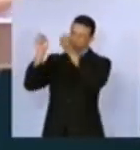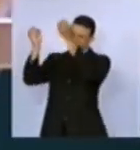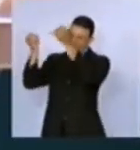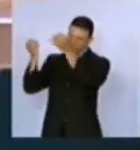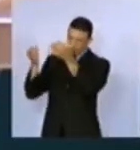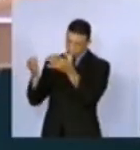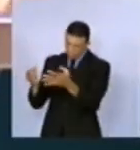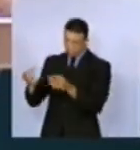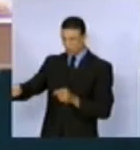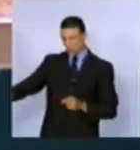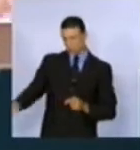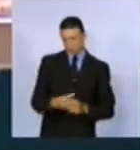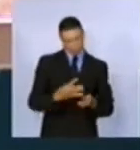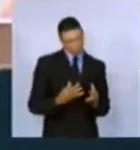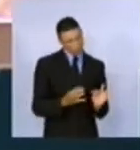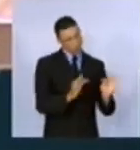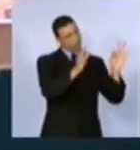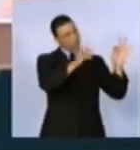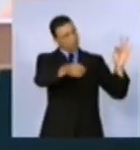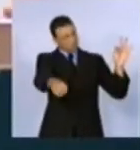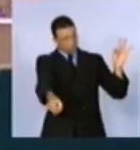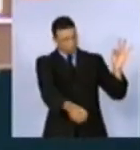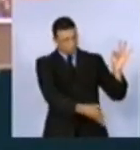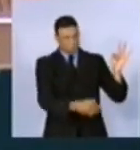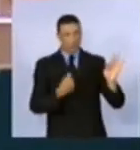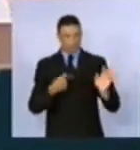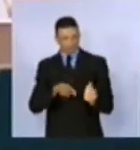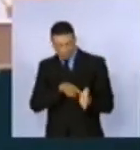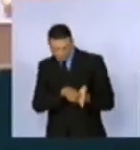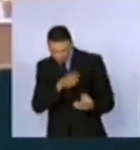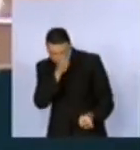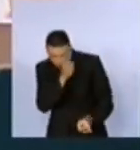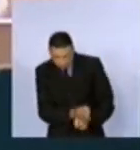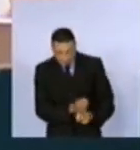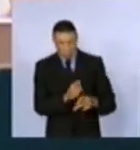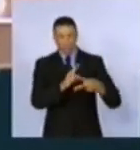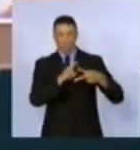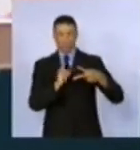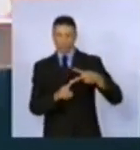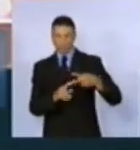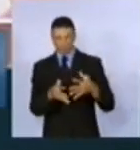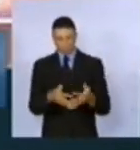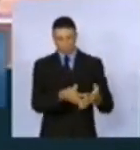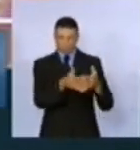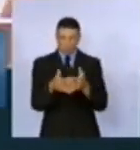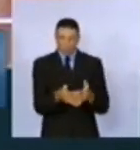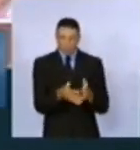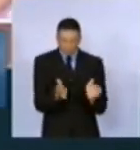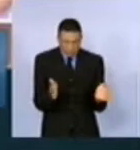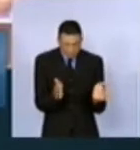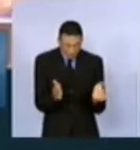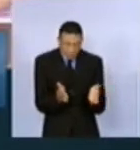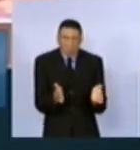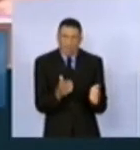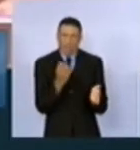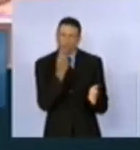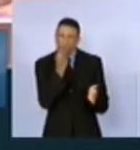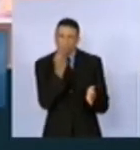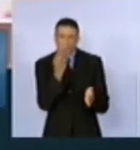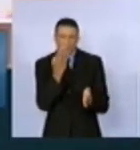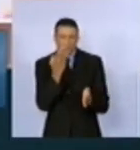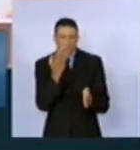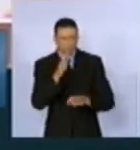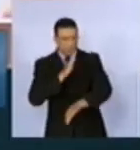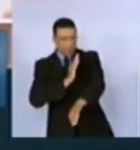senhor está colocando de inovação tecnológica eu encontrei pelo menos dois tratores pequenos para uma linha de